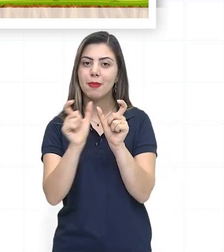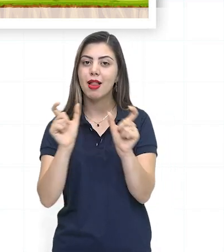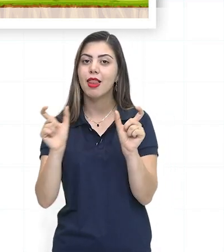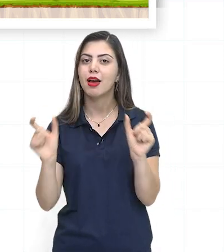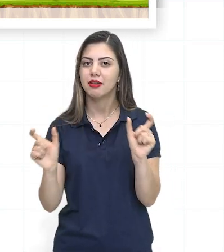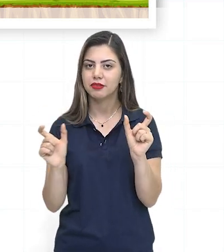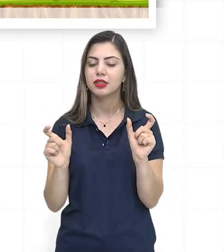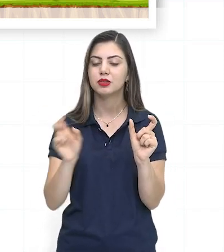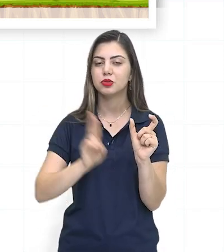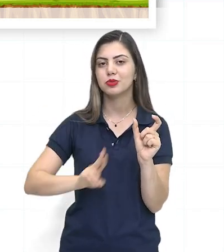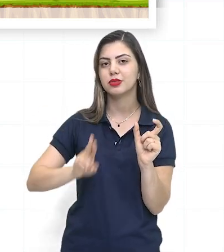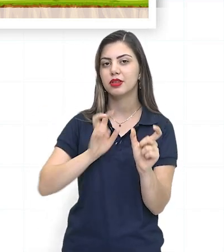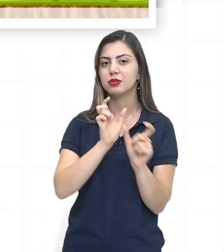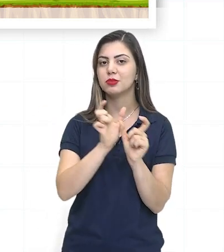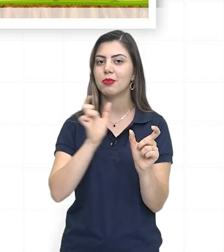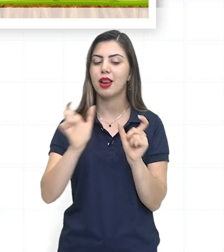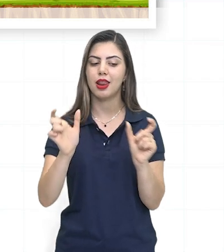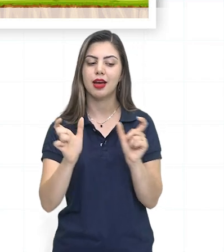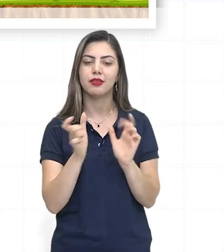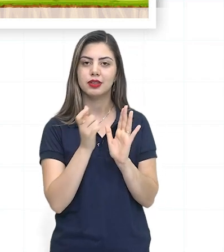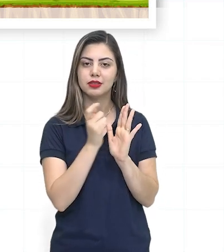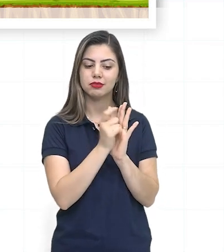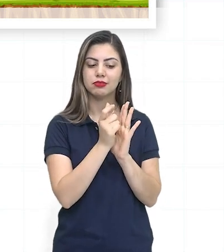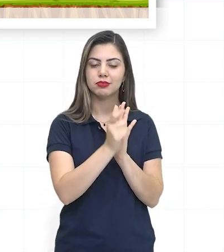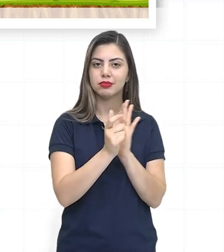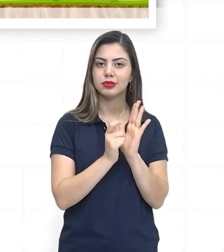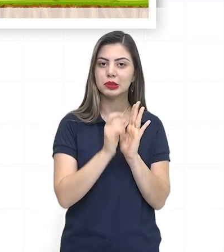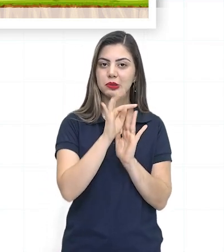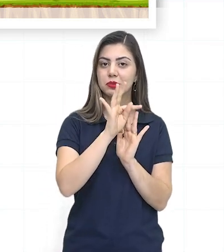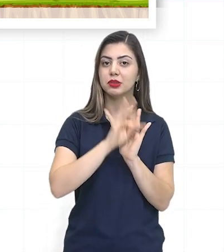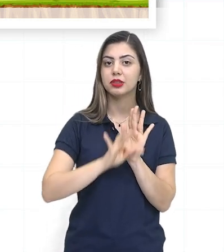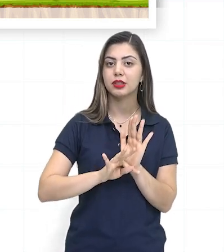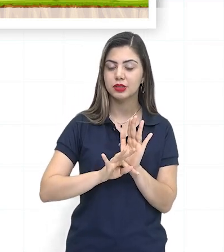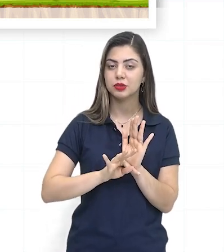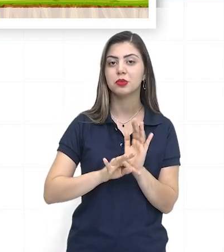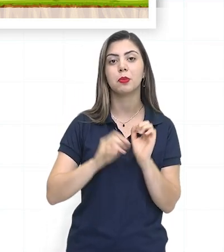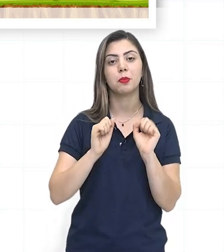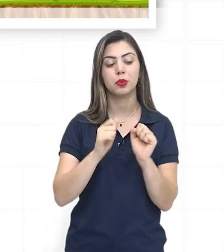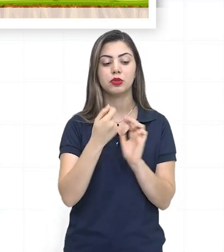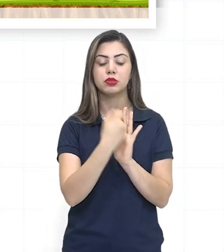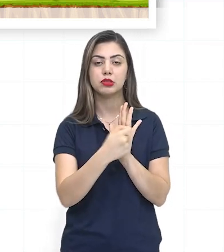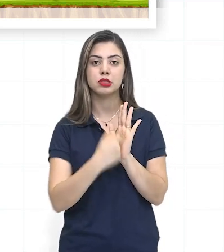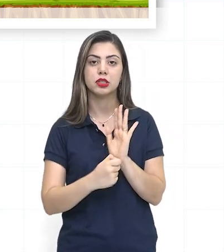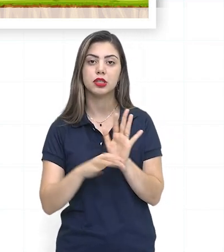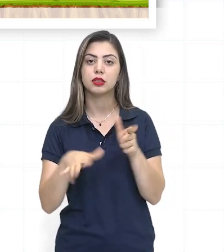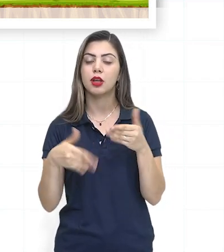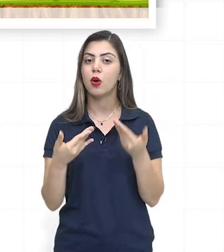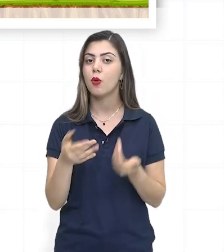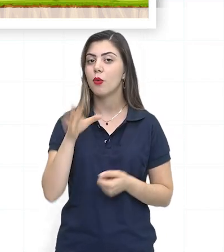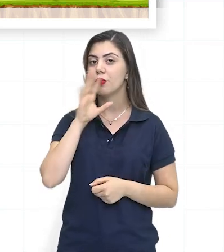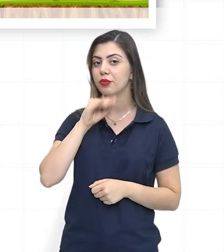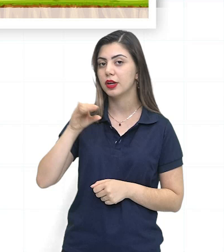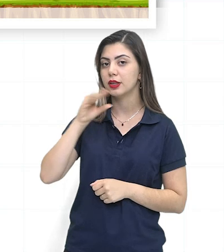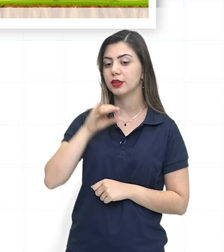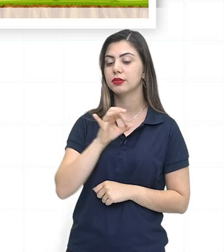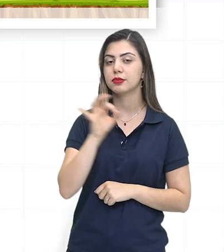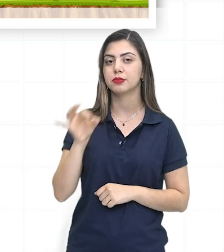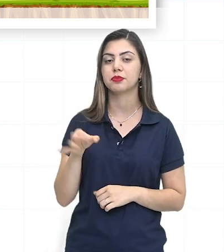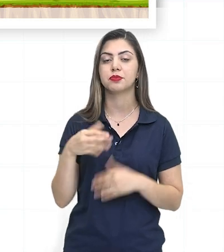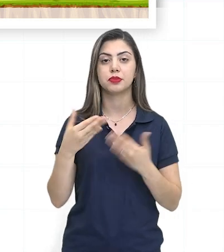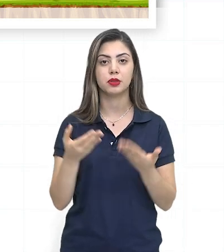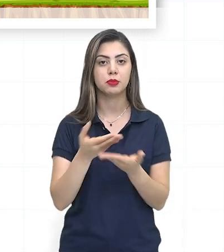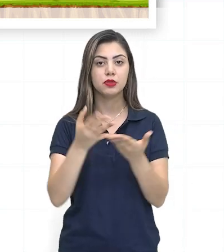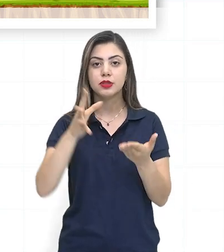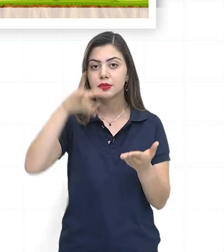de palavras, e estas palavras podem estar escritas ou faladas. Então, a